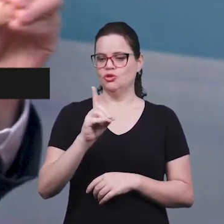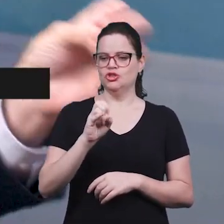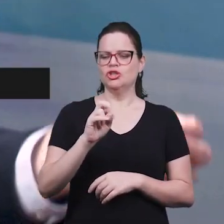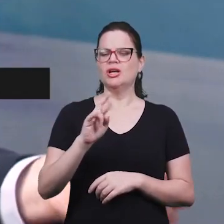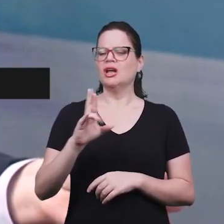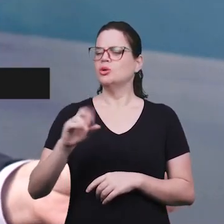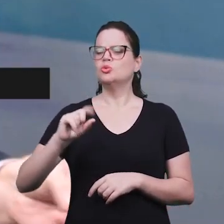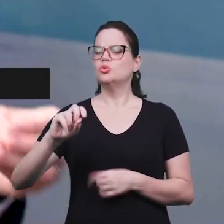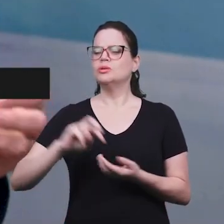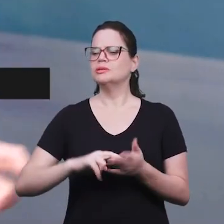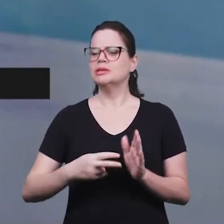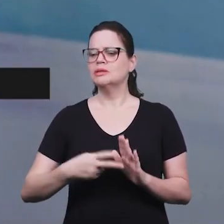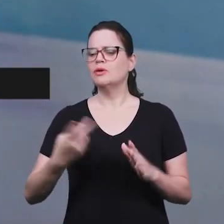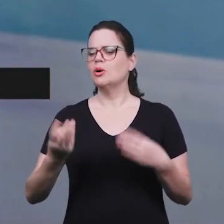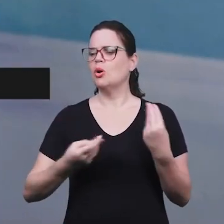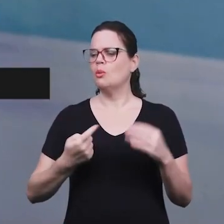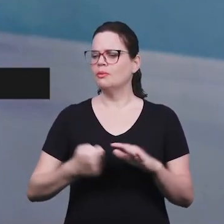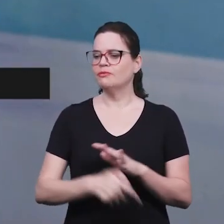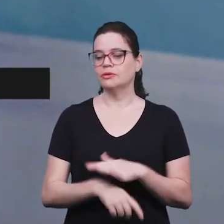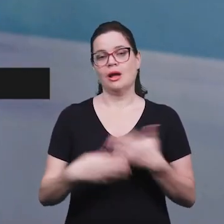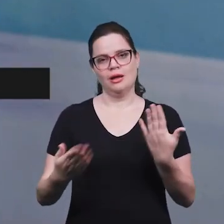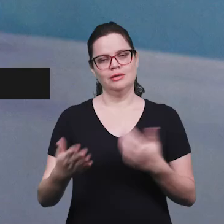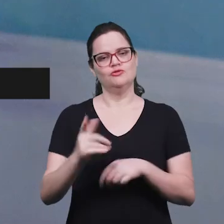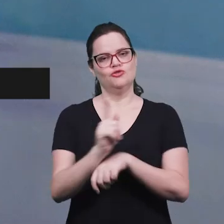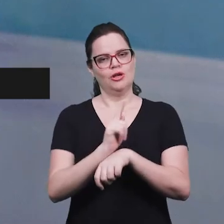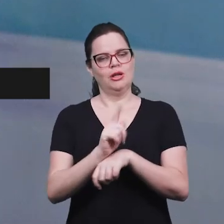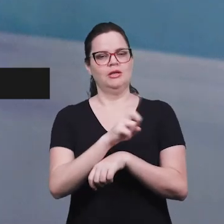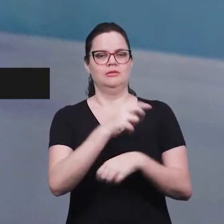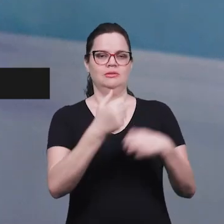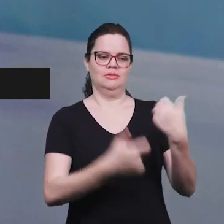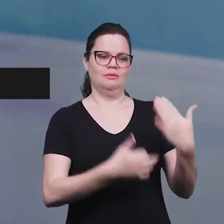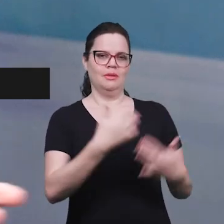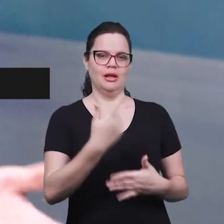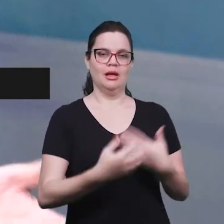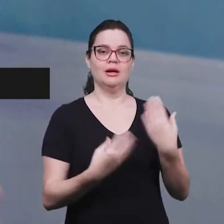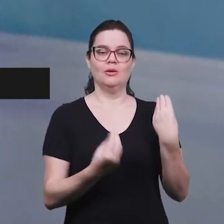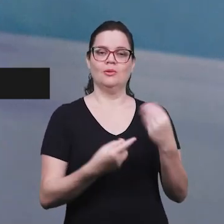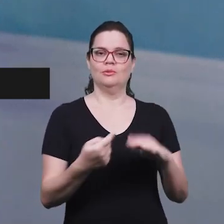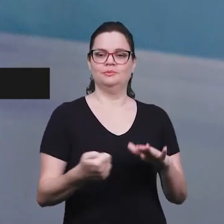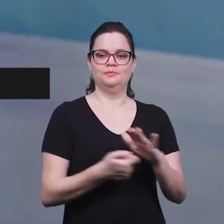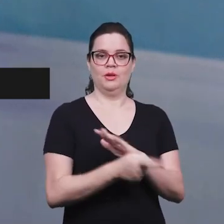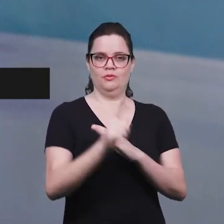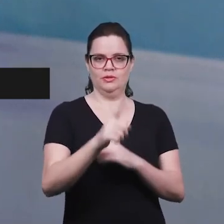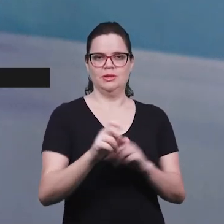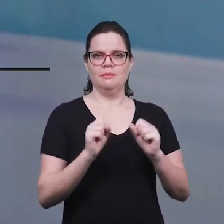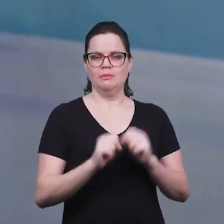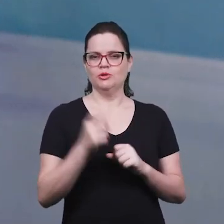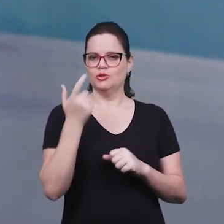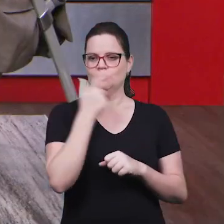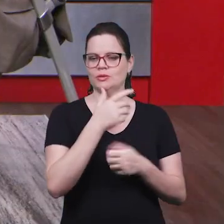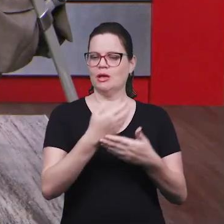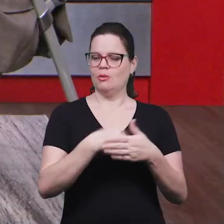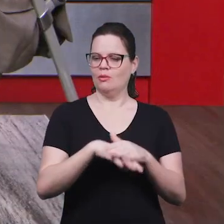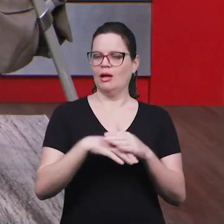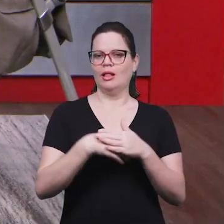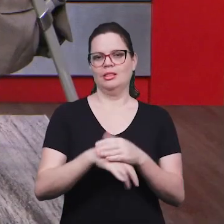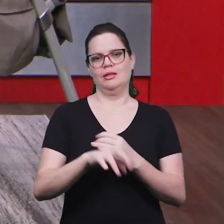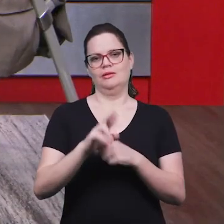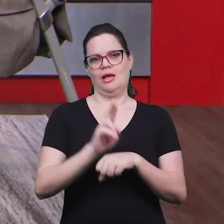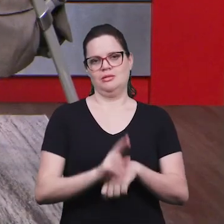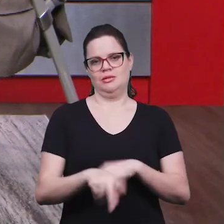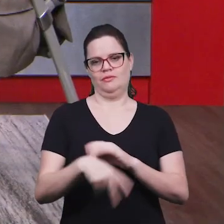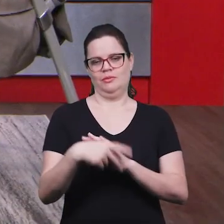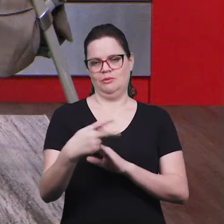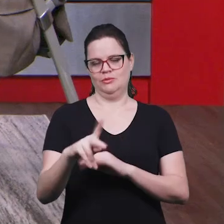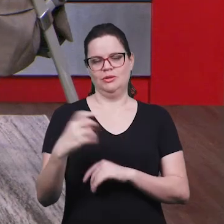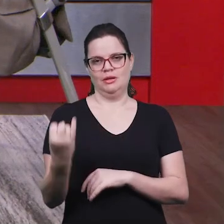vai conduzindo e ele vai começar já a viver esse mundo de investimento e fazer a sua reserva, que é tão importante. Isso é